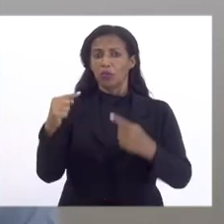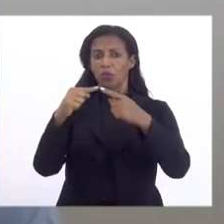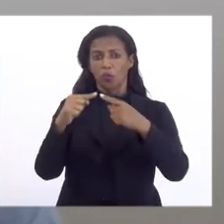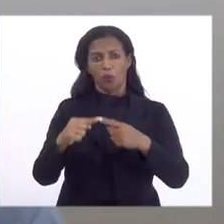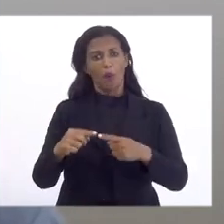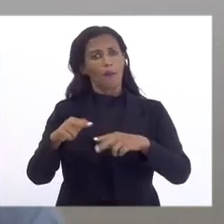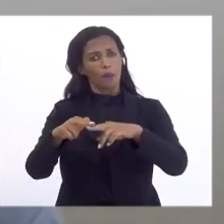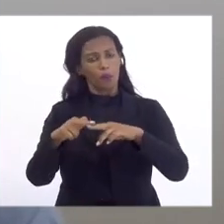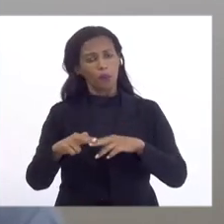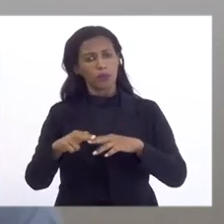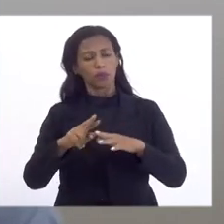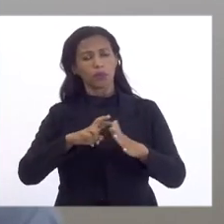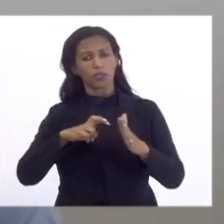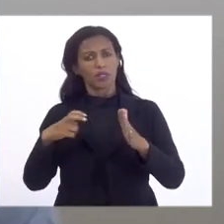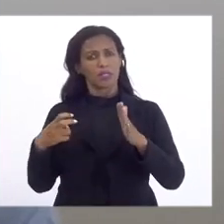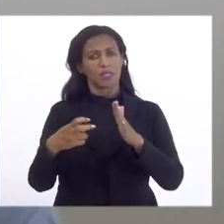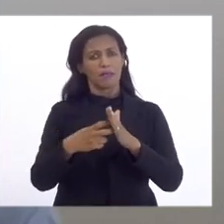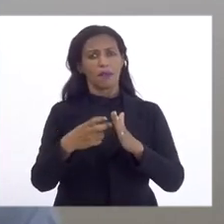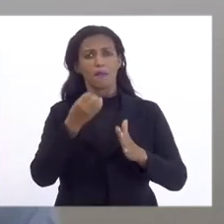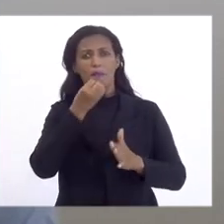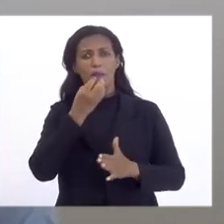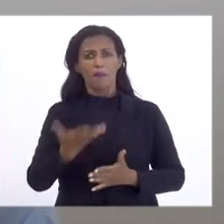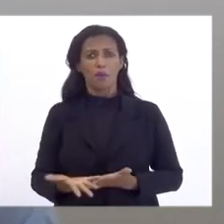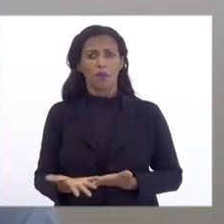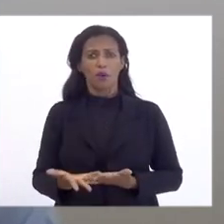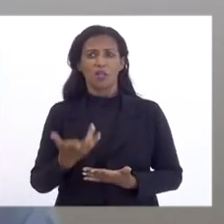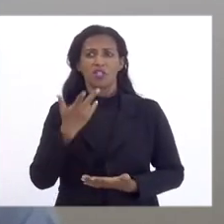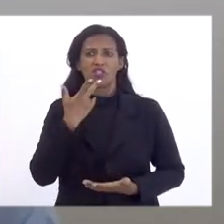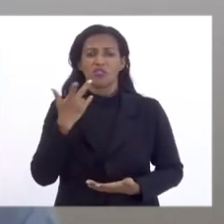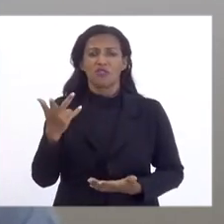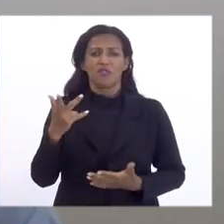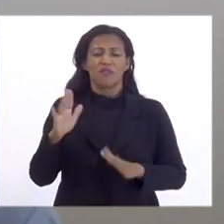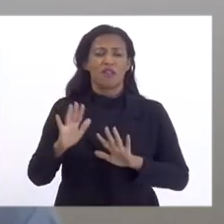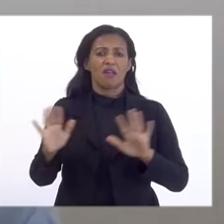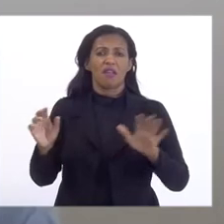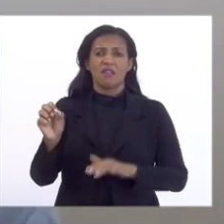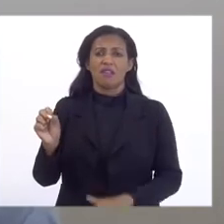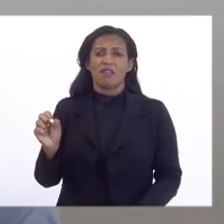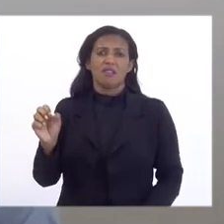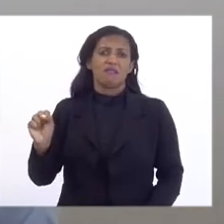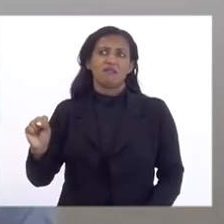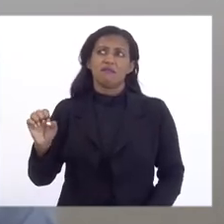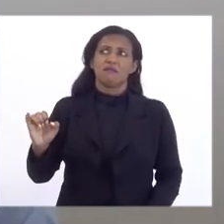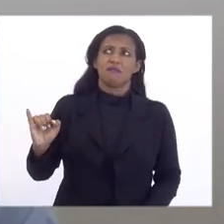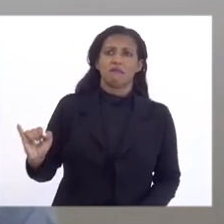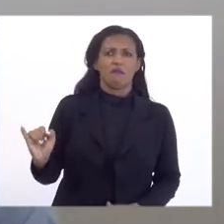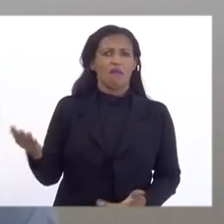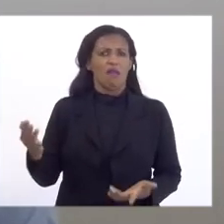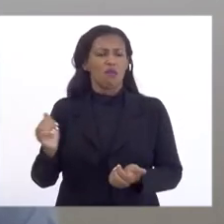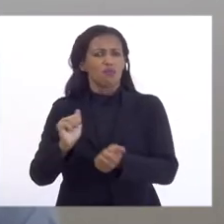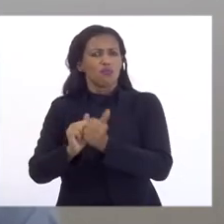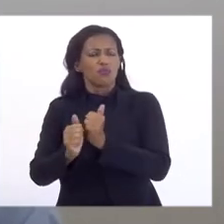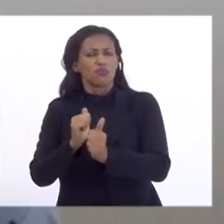boas, porque daqui a pouco a gente vai falar mais vela, vai falar sailing, né? Então, assim, o futebol de